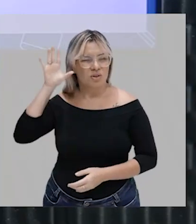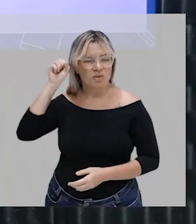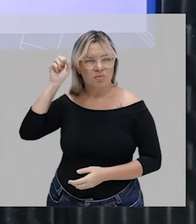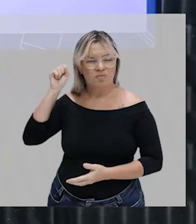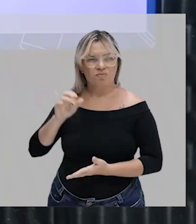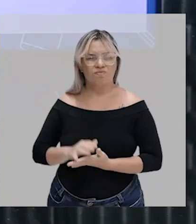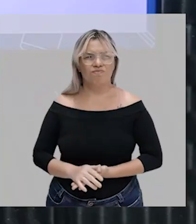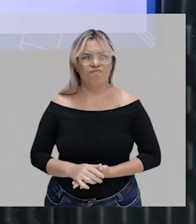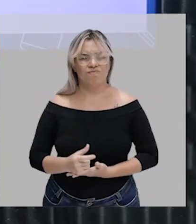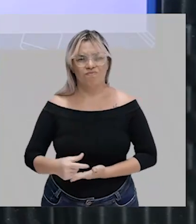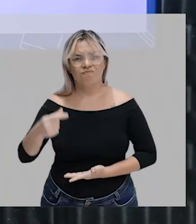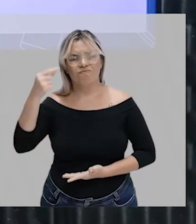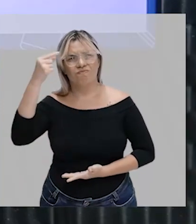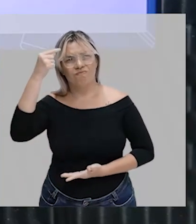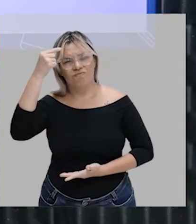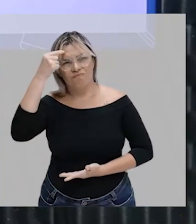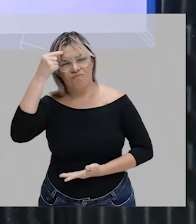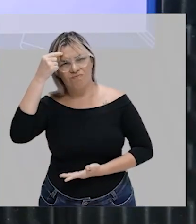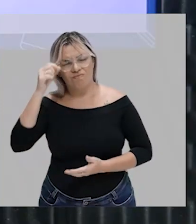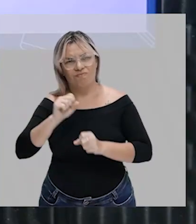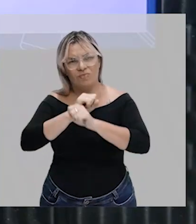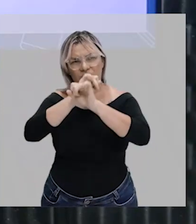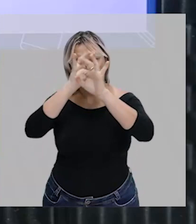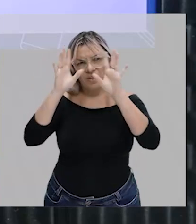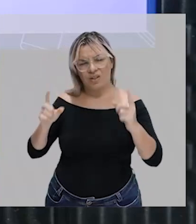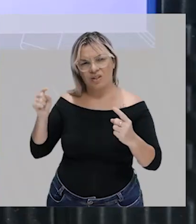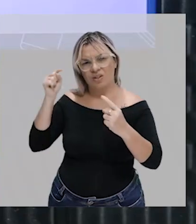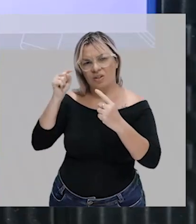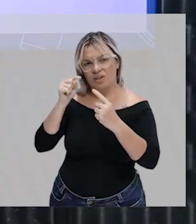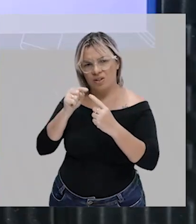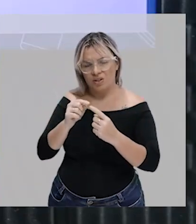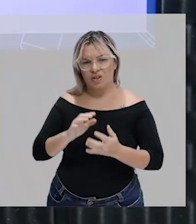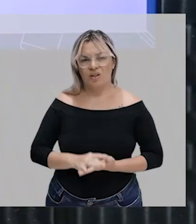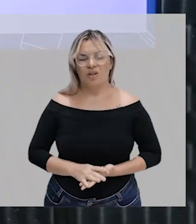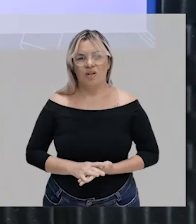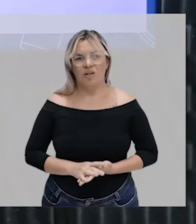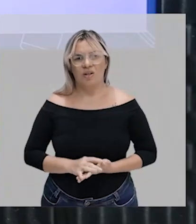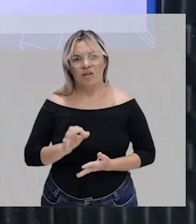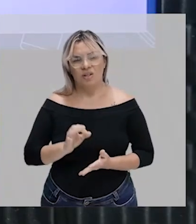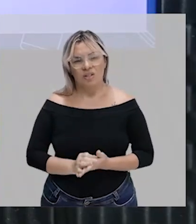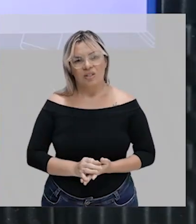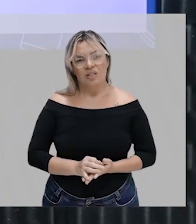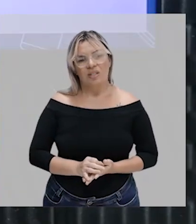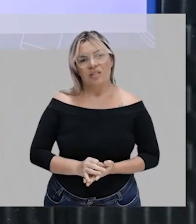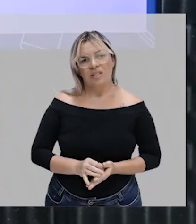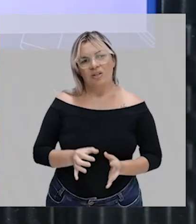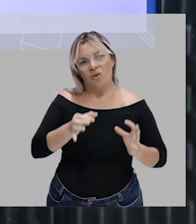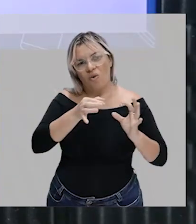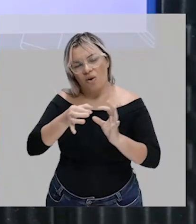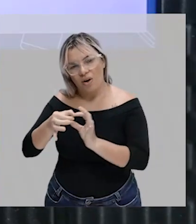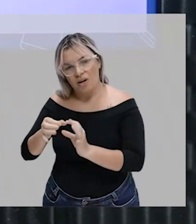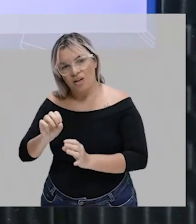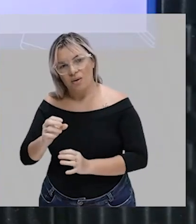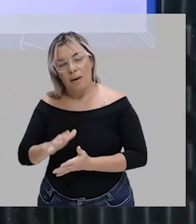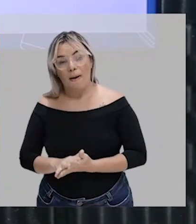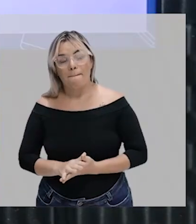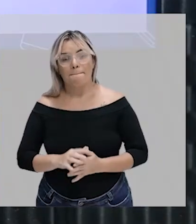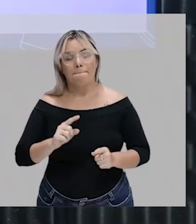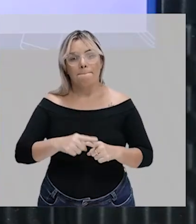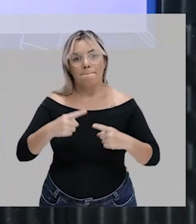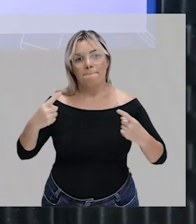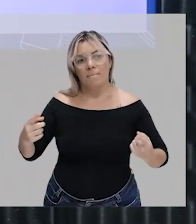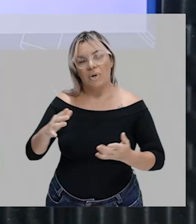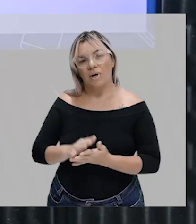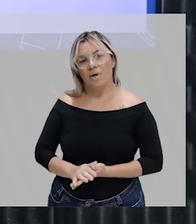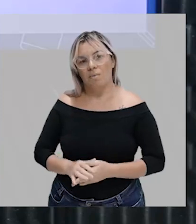percepção, embora muitas vezes seja clara, objetiva, coerente, mas às vezes gera dúvida. Lembra que nós falamos